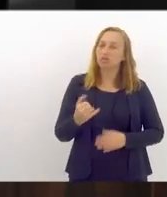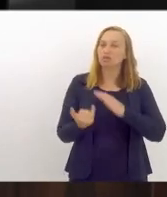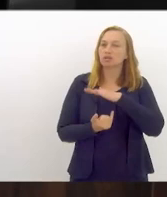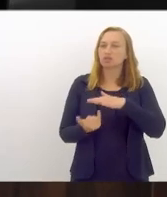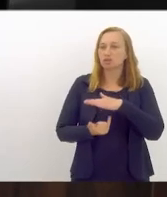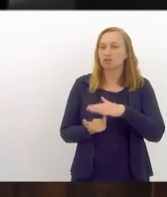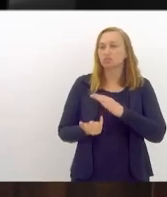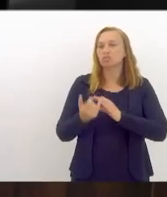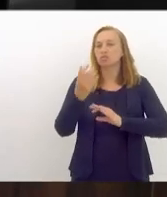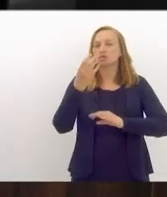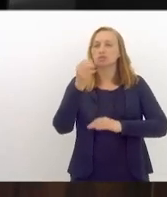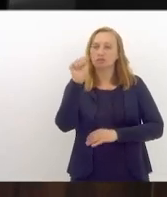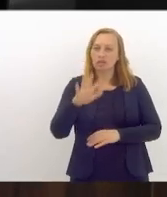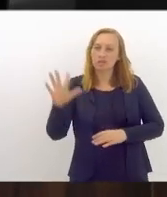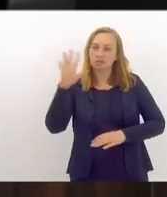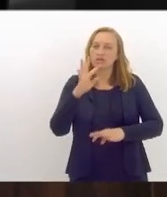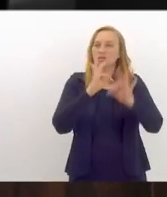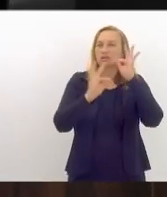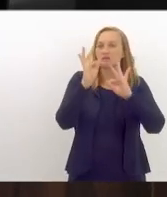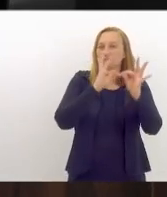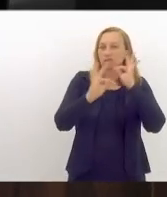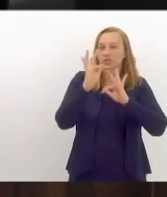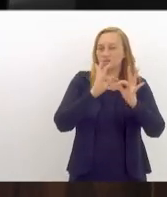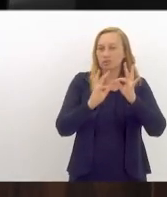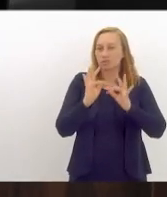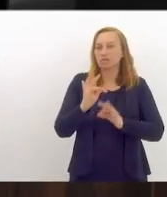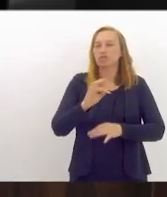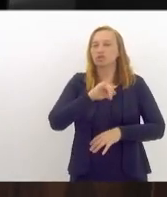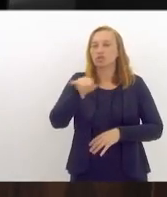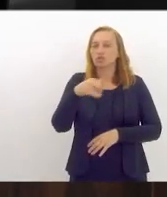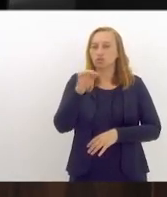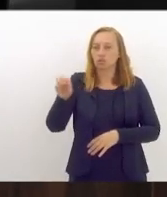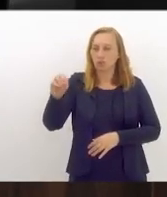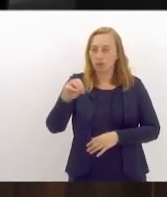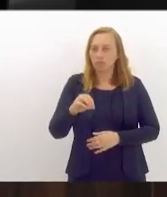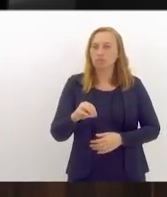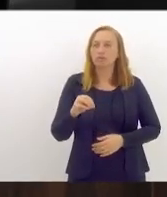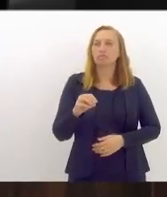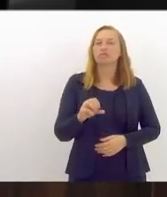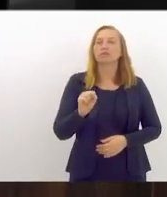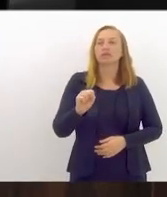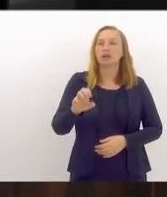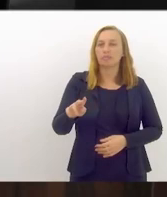Nacional de tecnologia João Vicente Monteiro Ferraz do